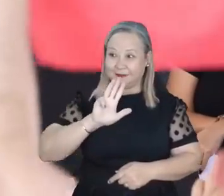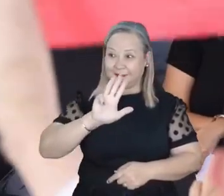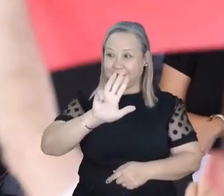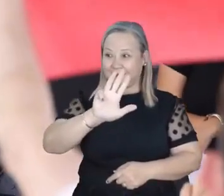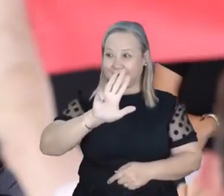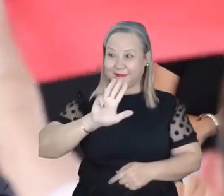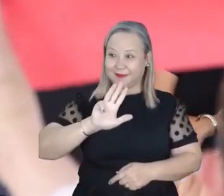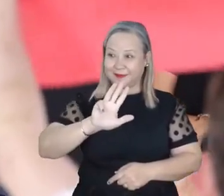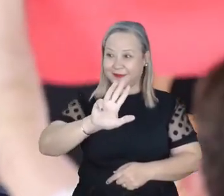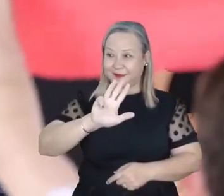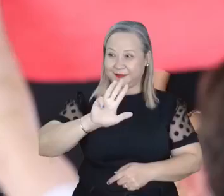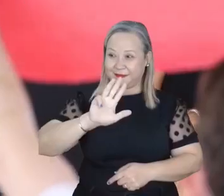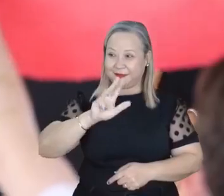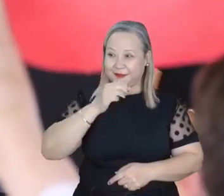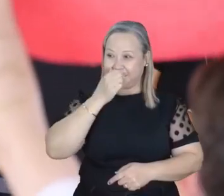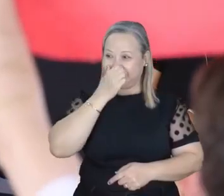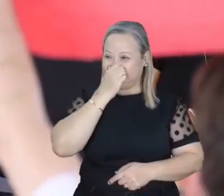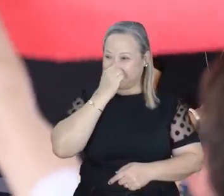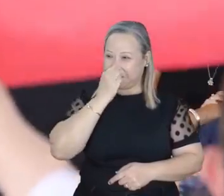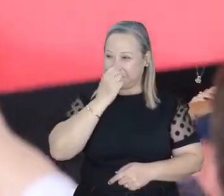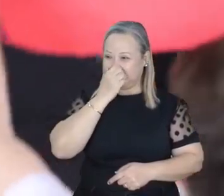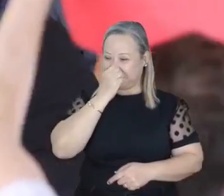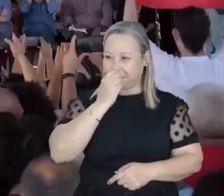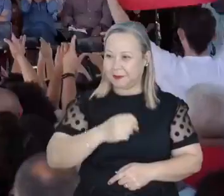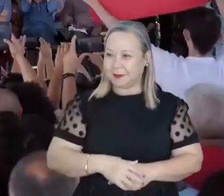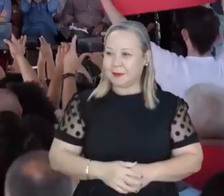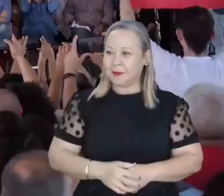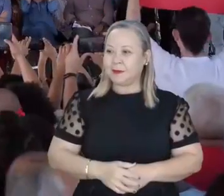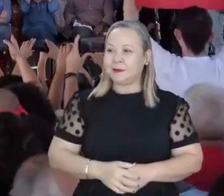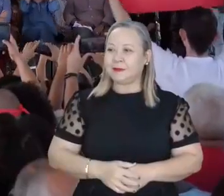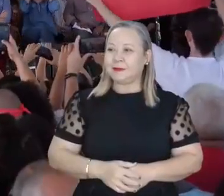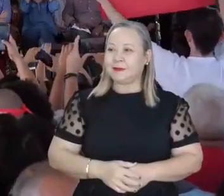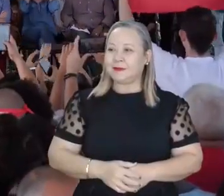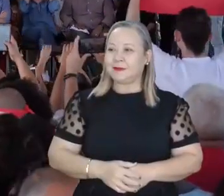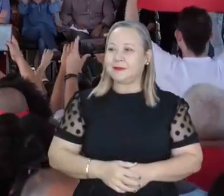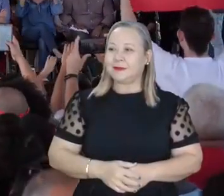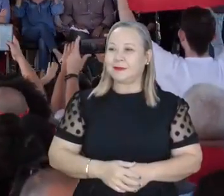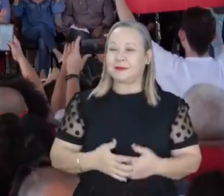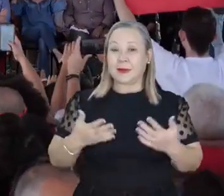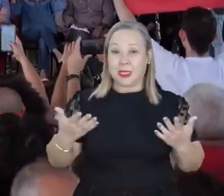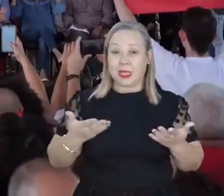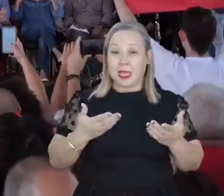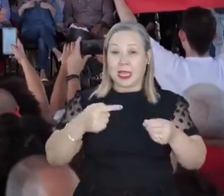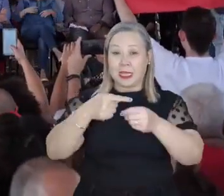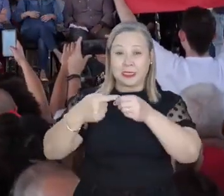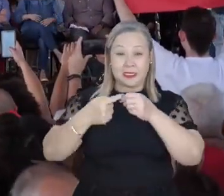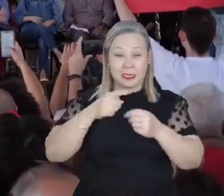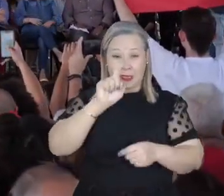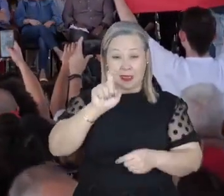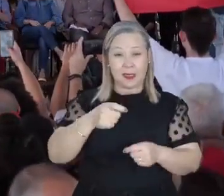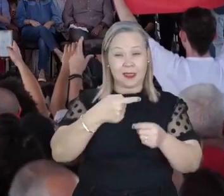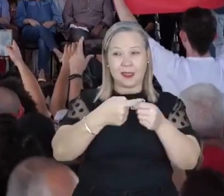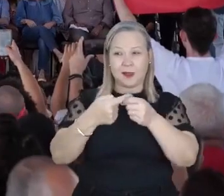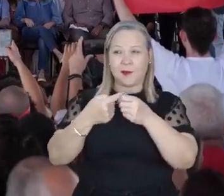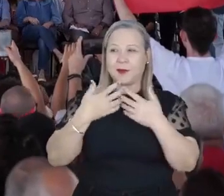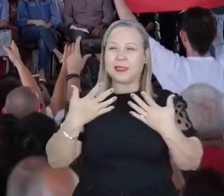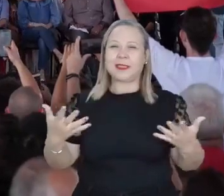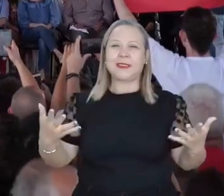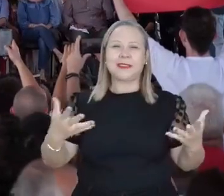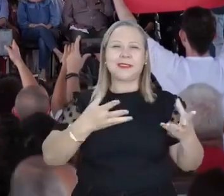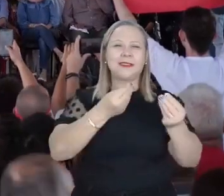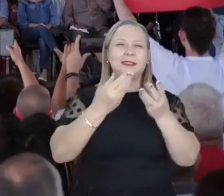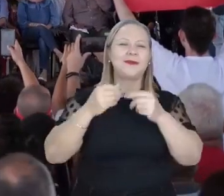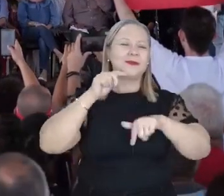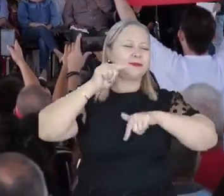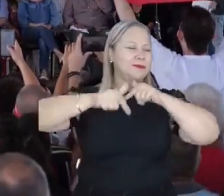Olha, que maravilha. Olha, essa cidade é uma cidade de muitos trabalhadores, né? Não é